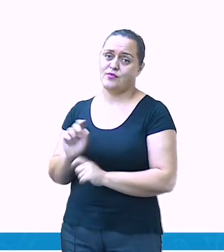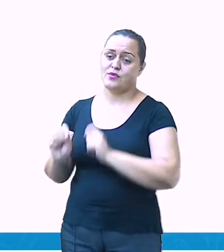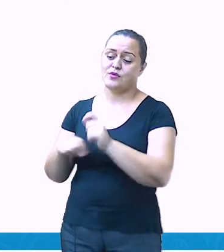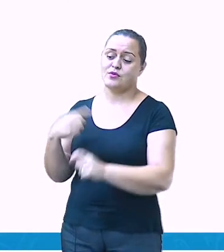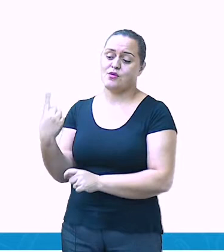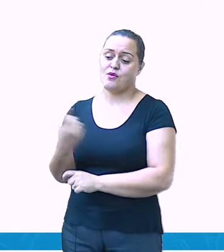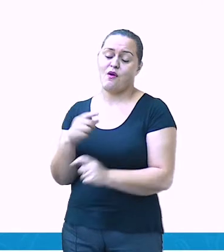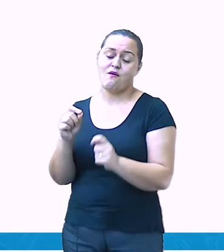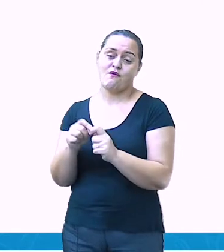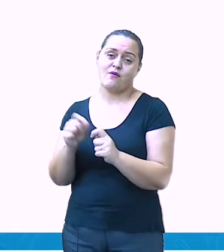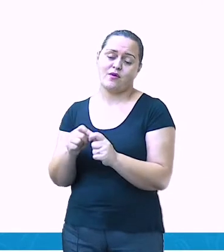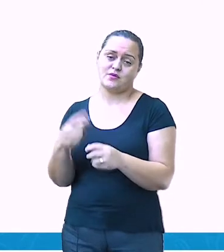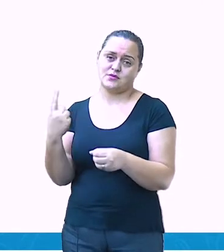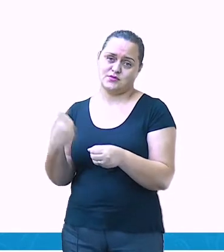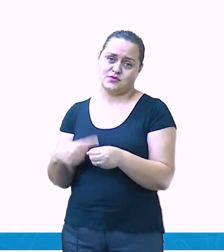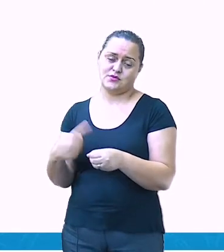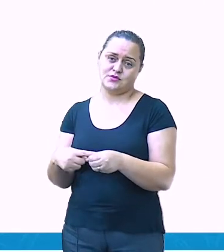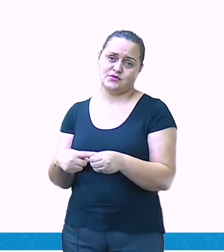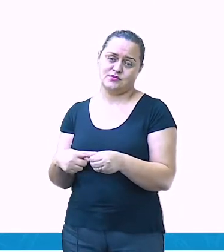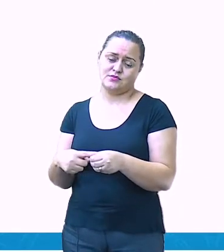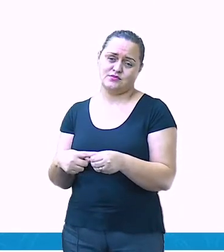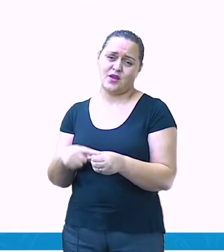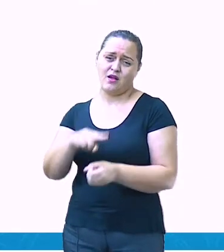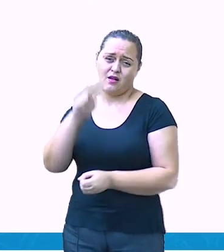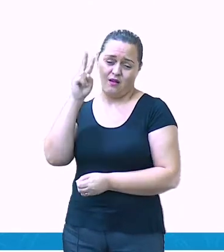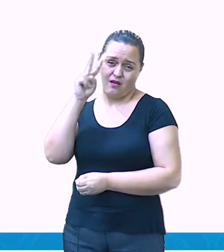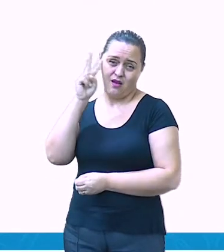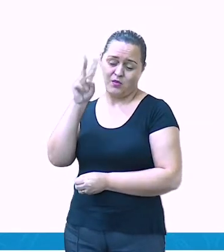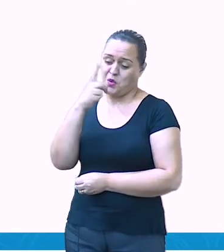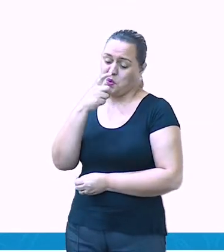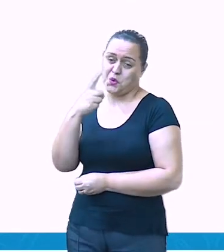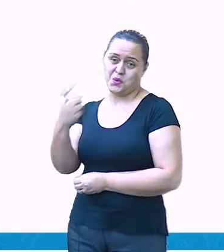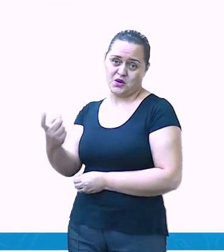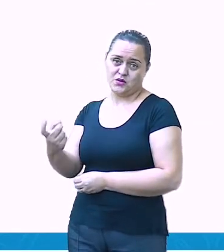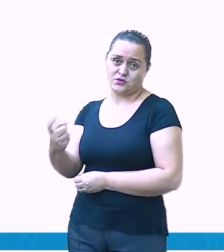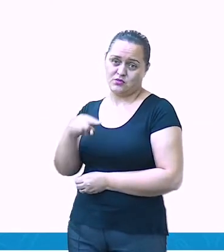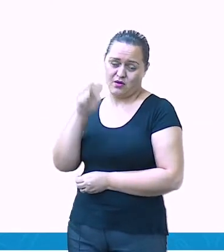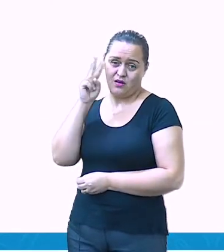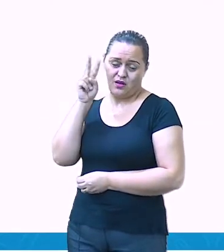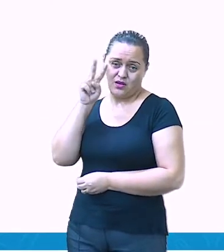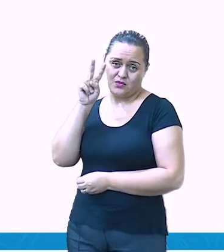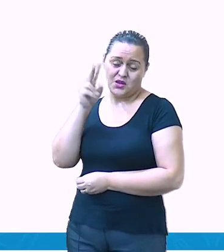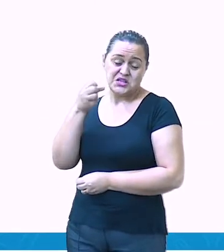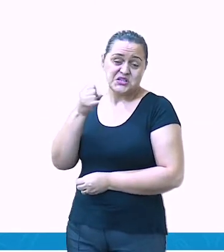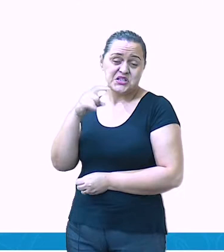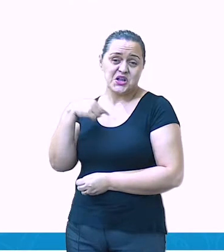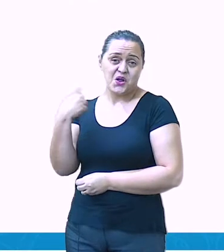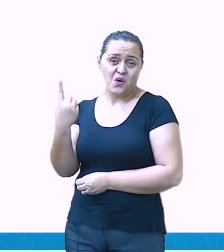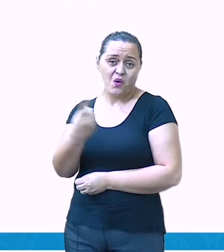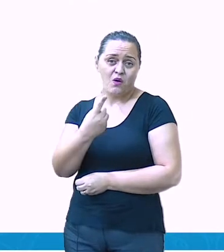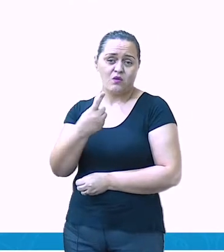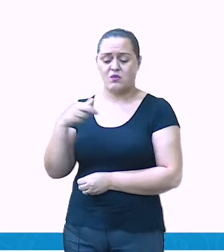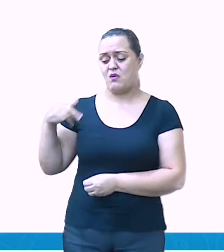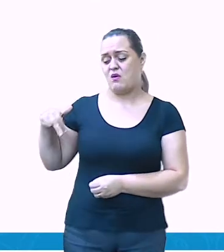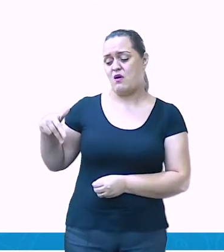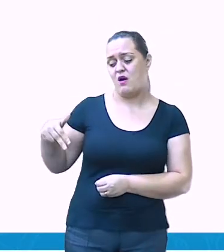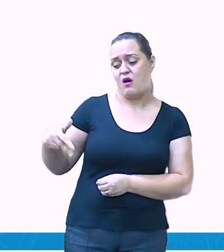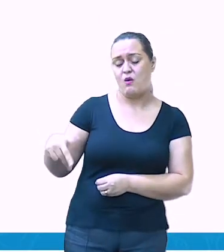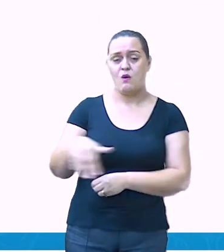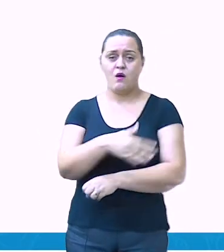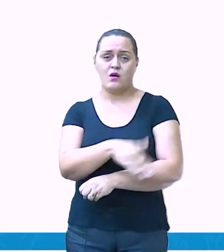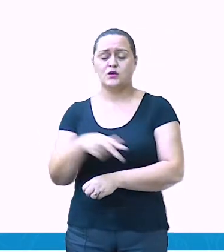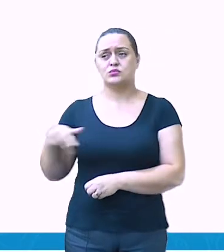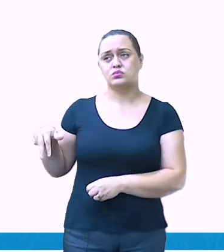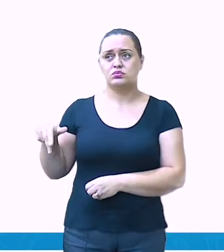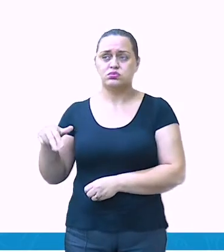da nossa cidade. Lembra do nosso lixo? Se a gente sai jogando lixo por toda a cidade,